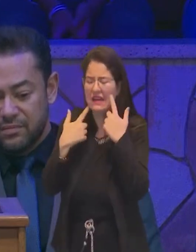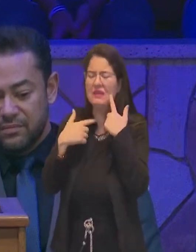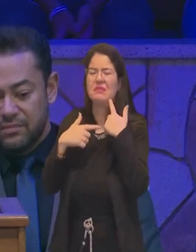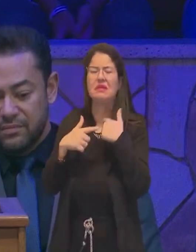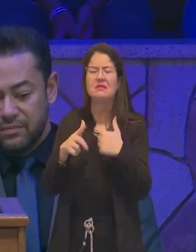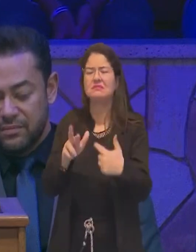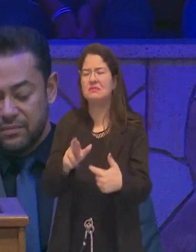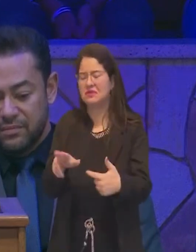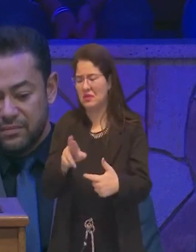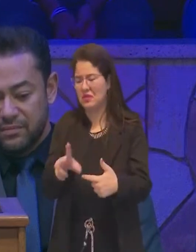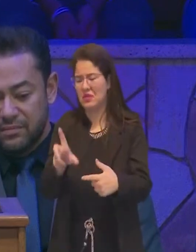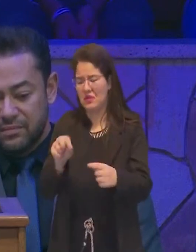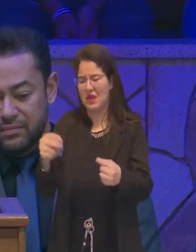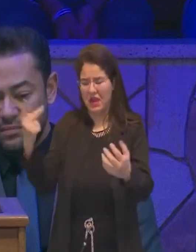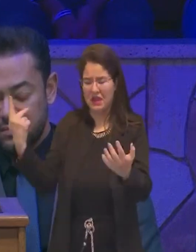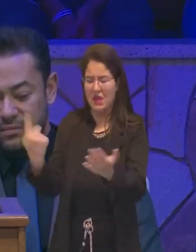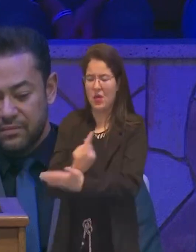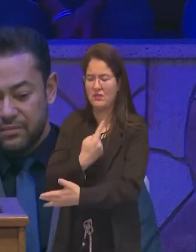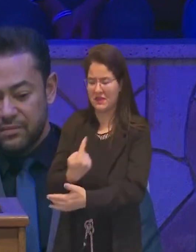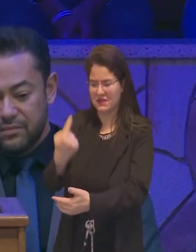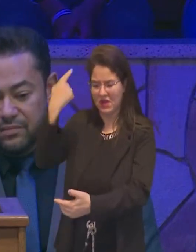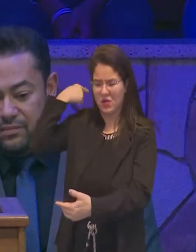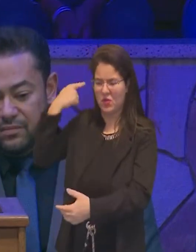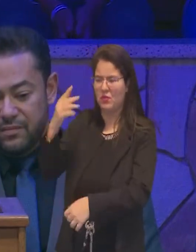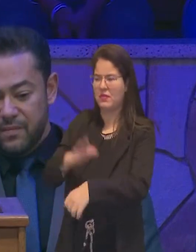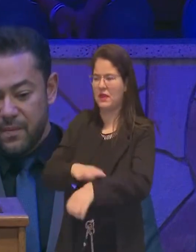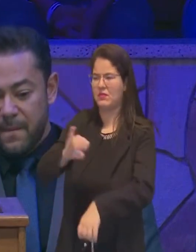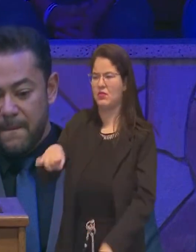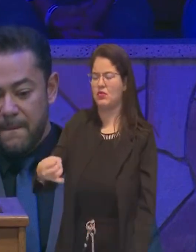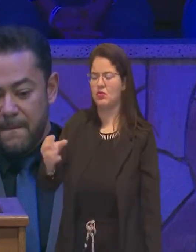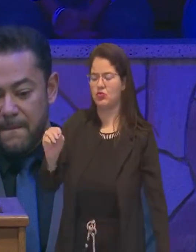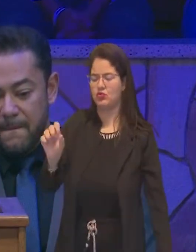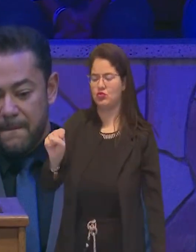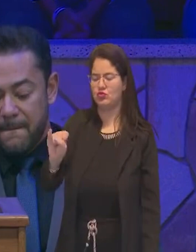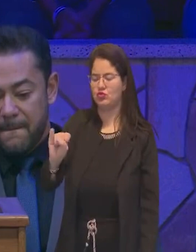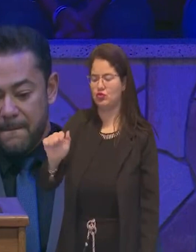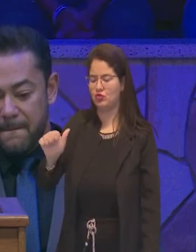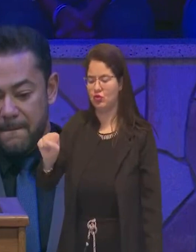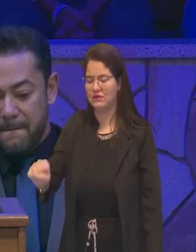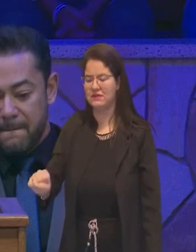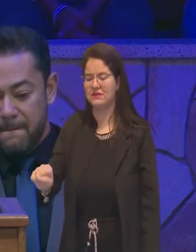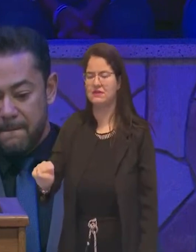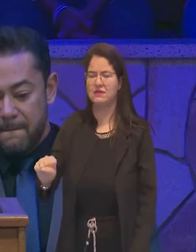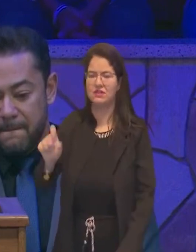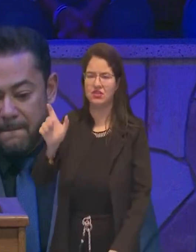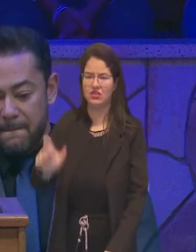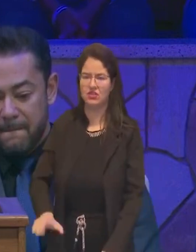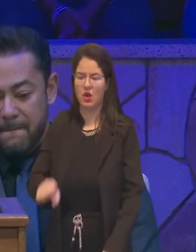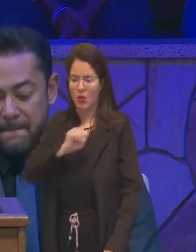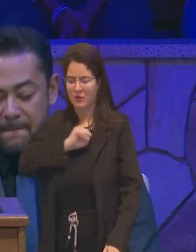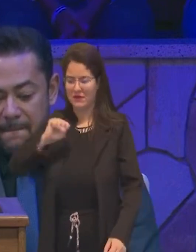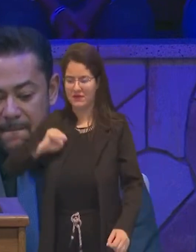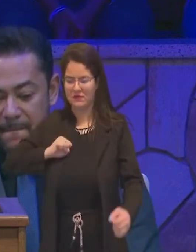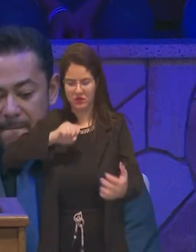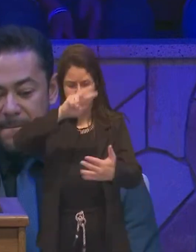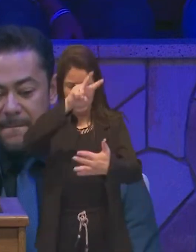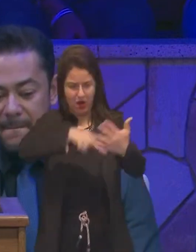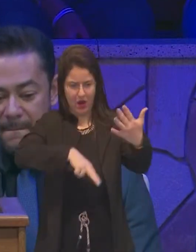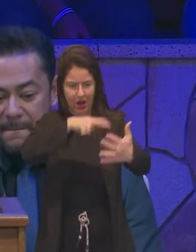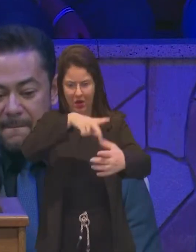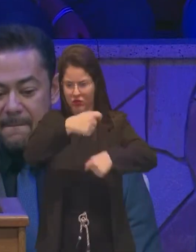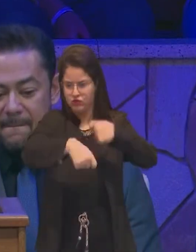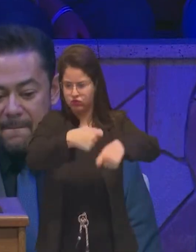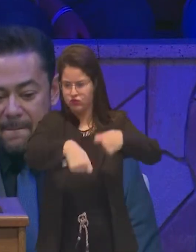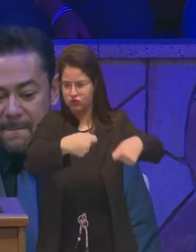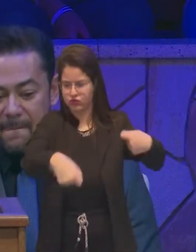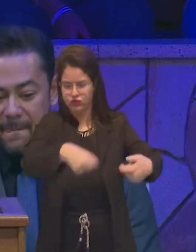povo durante o tempo de Josias, em que o sumo sacerdote leu o rolo encontrado da lei no templo, e